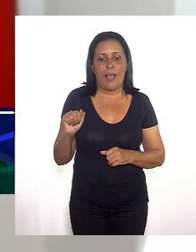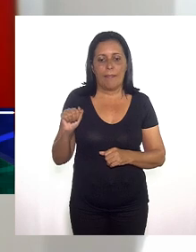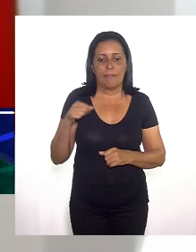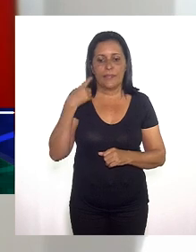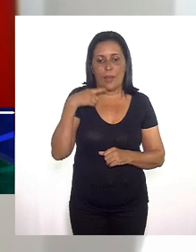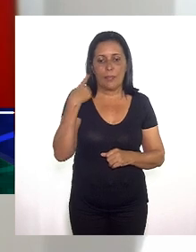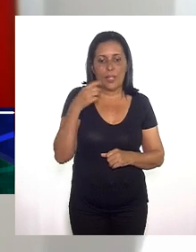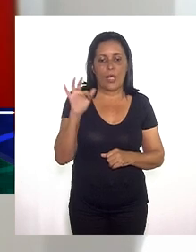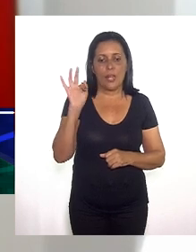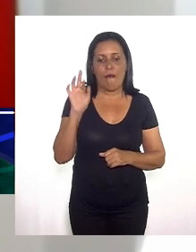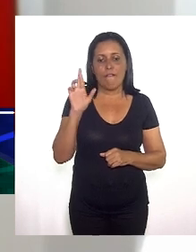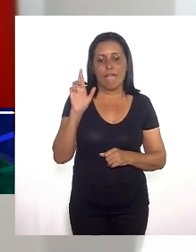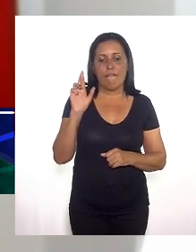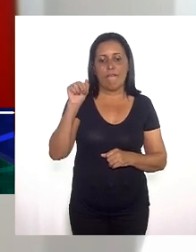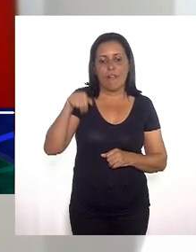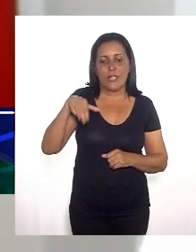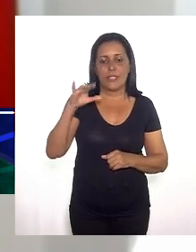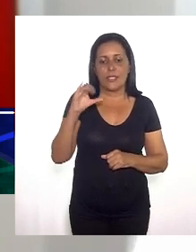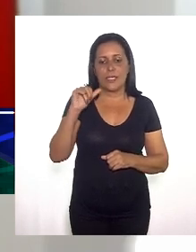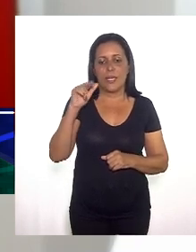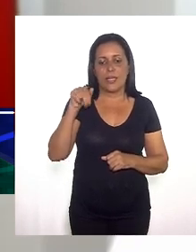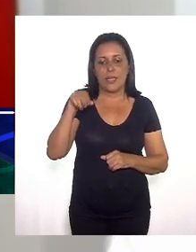Deputada Franciane Mota.